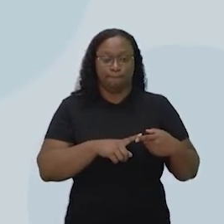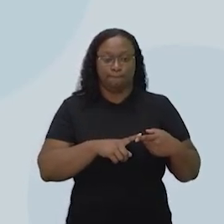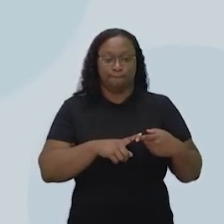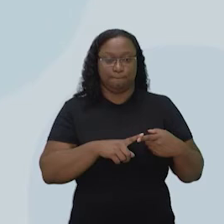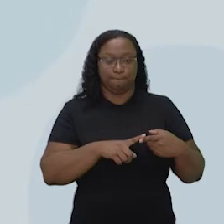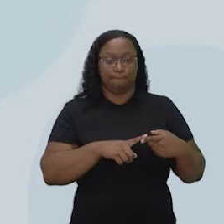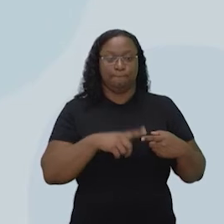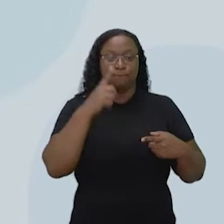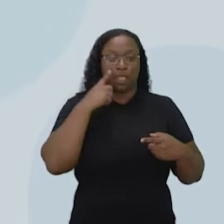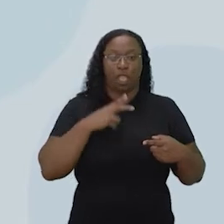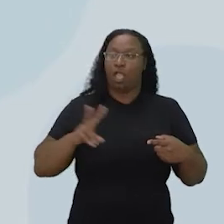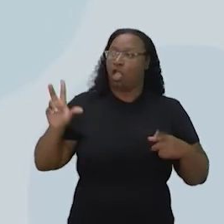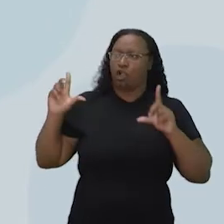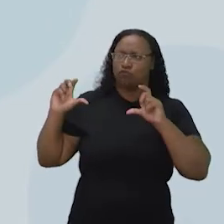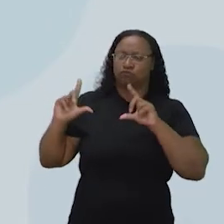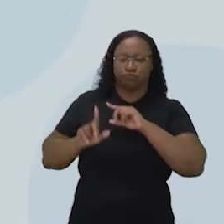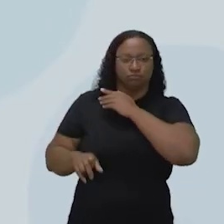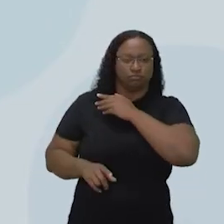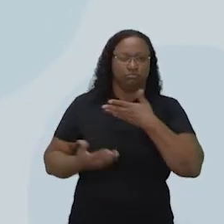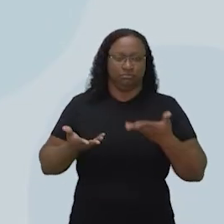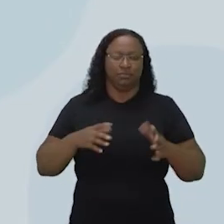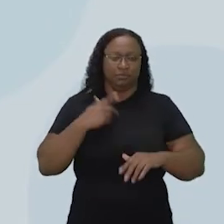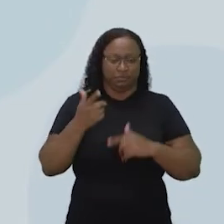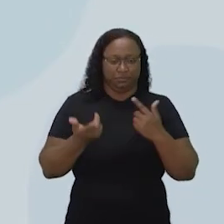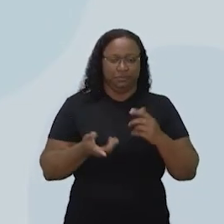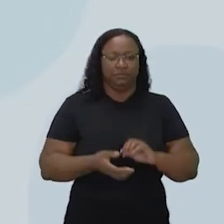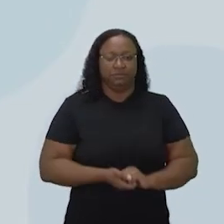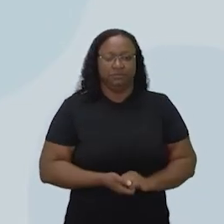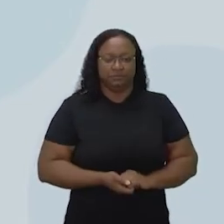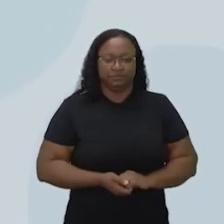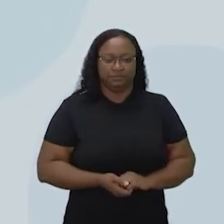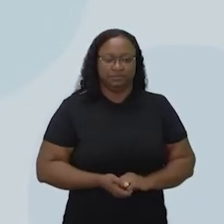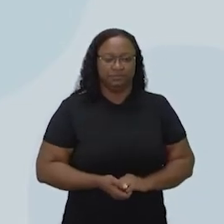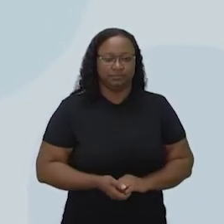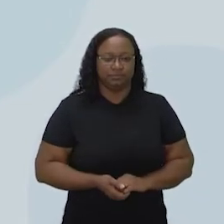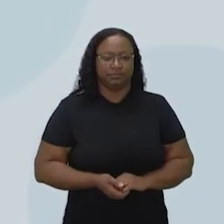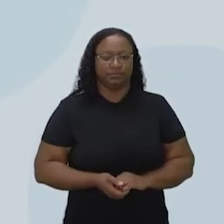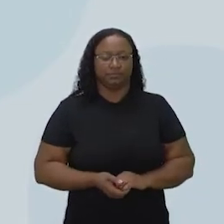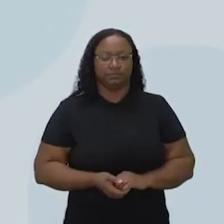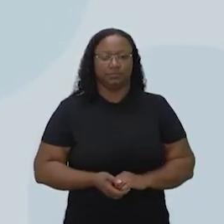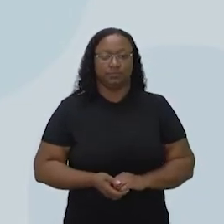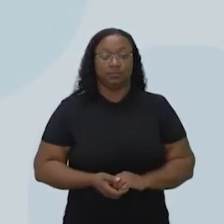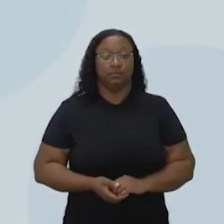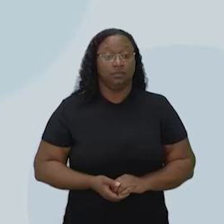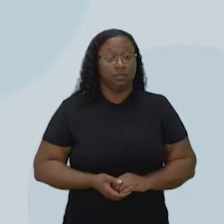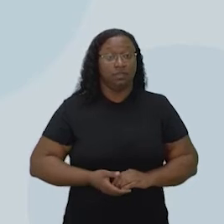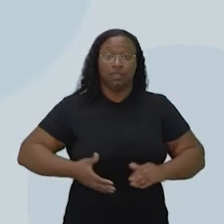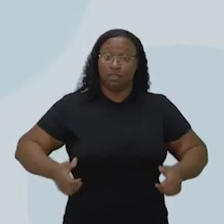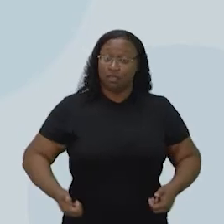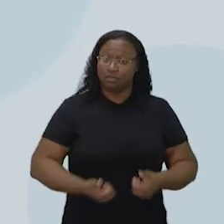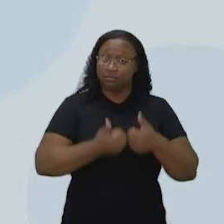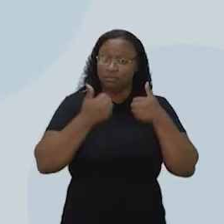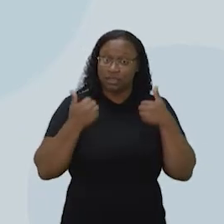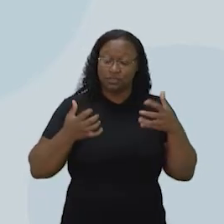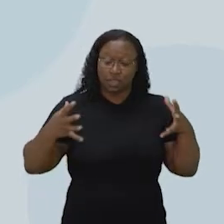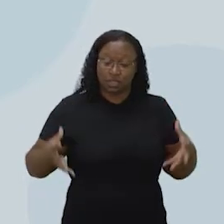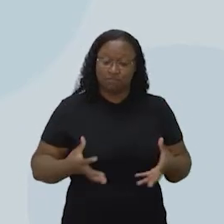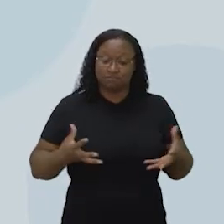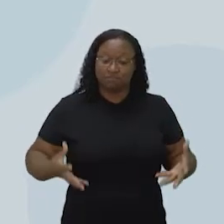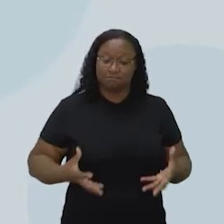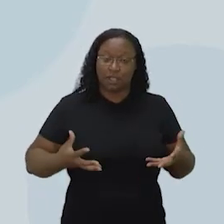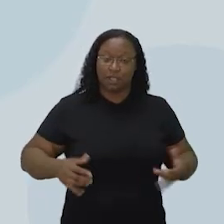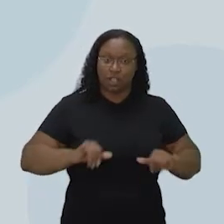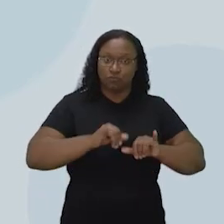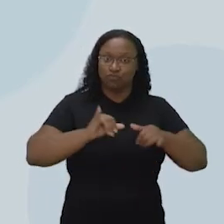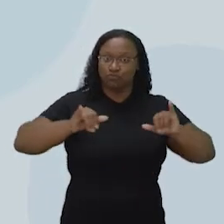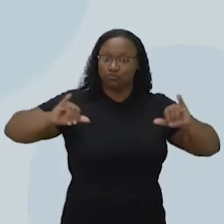ter foto aqui daqui a pouco, eu vou mostrar, e o briquete, que é um pouquinho maior. E aí também, vantagem que você tem um produto com maior densidade